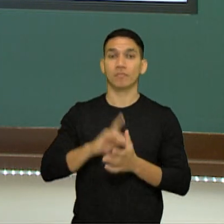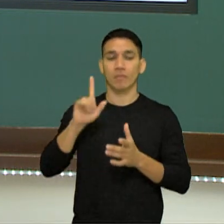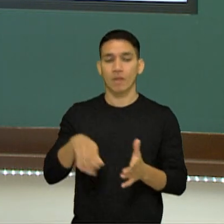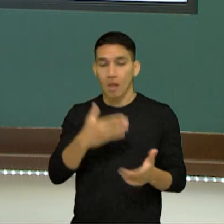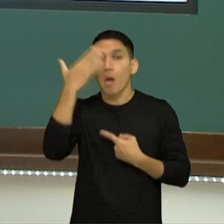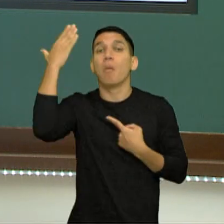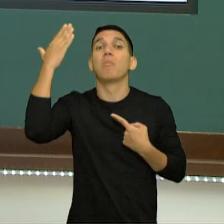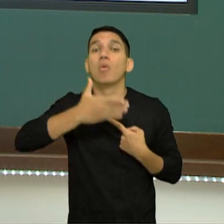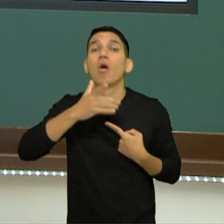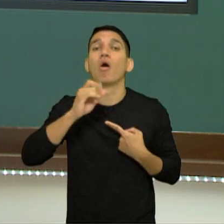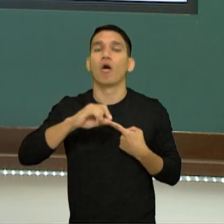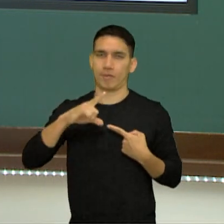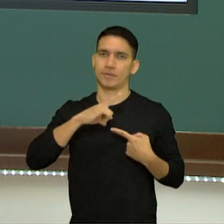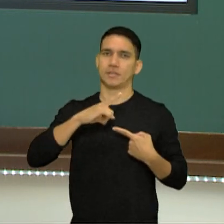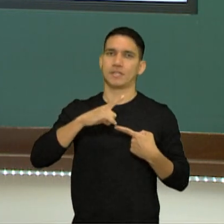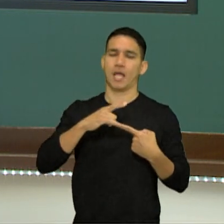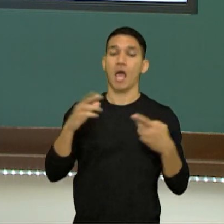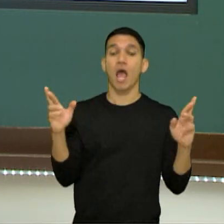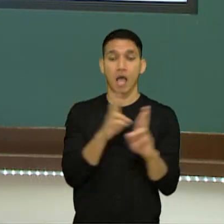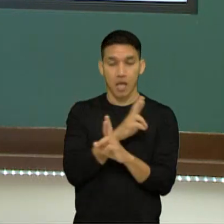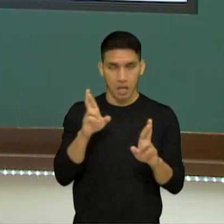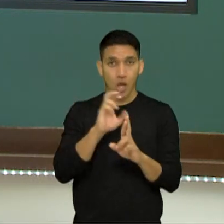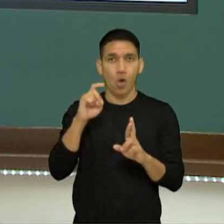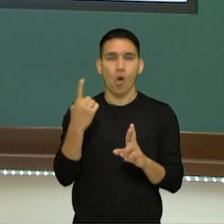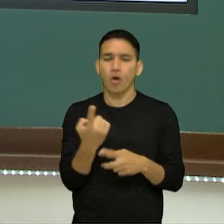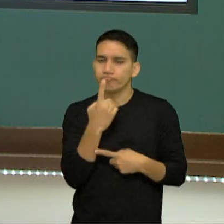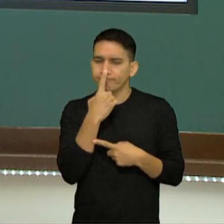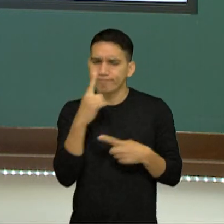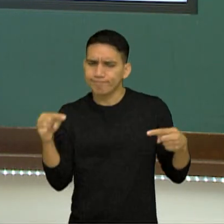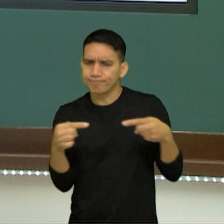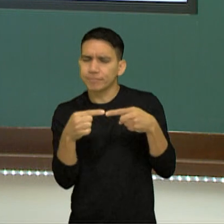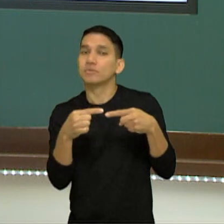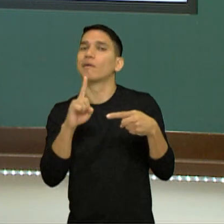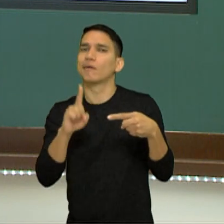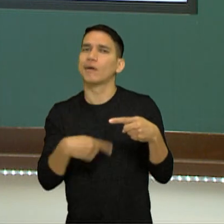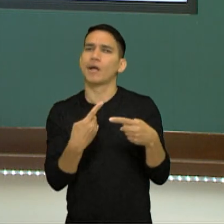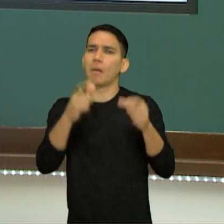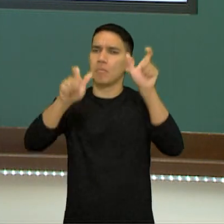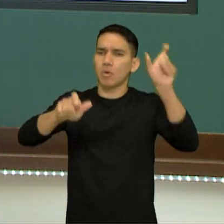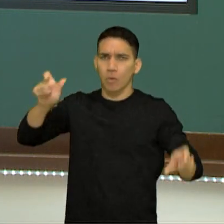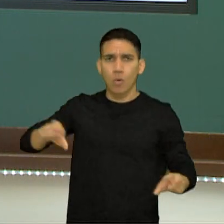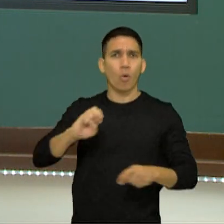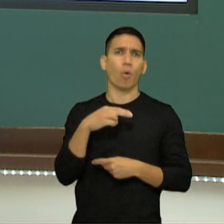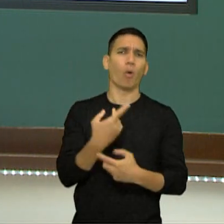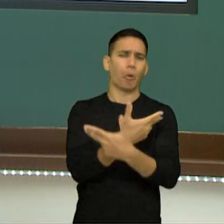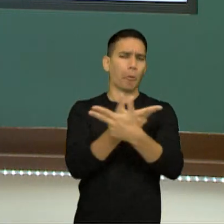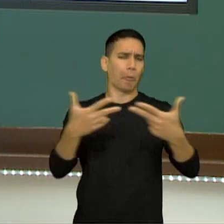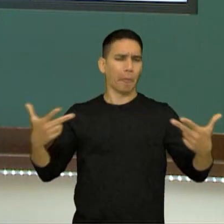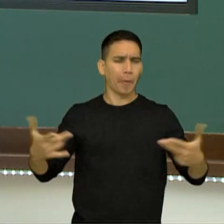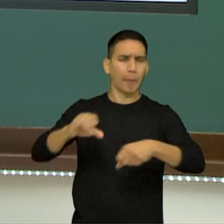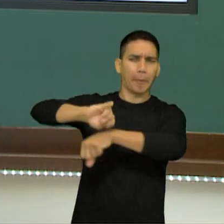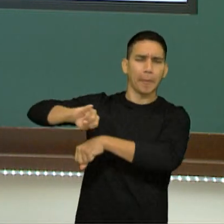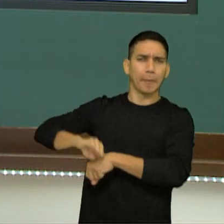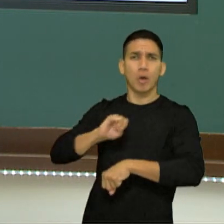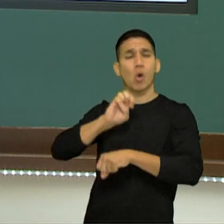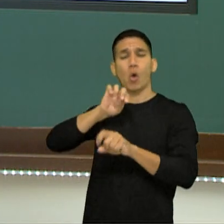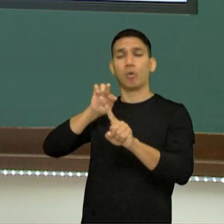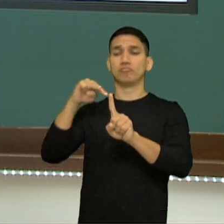Vamos ver se a gente descobre, né? Olha só, o que é a ideia de semelhança? No dicionário nós temos o